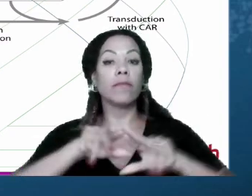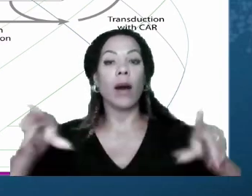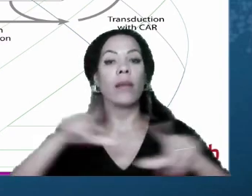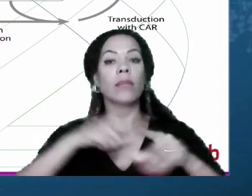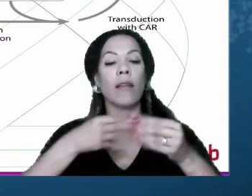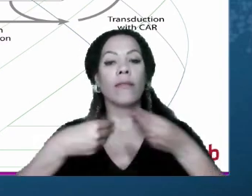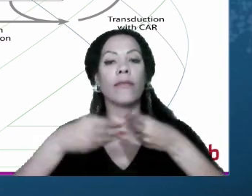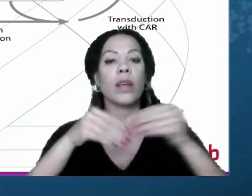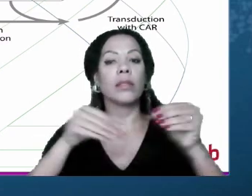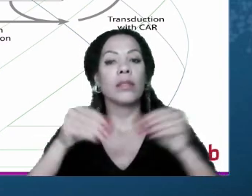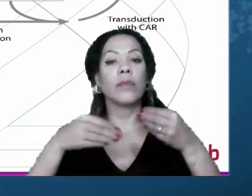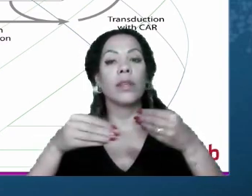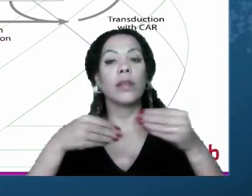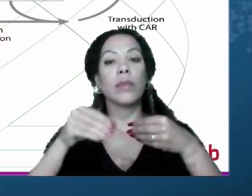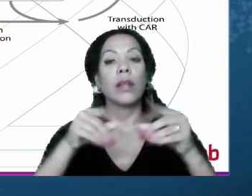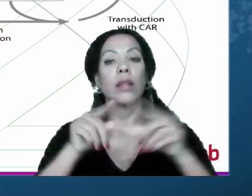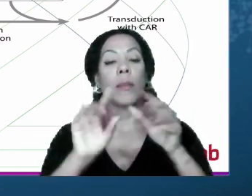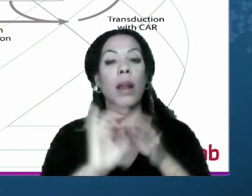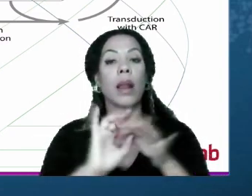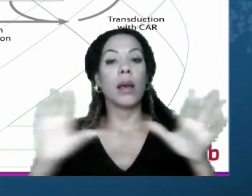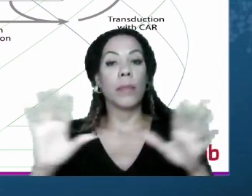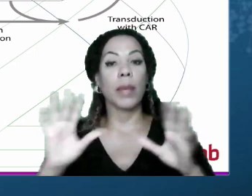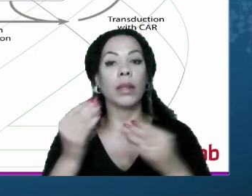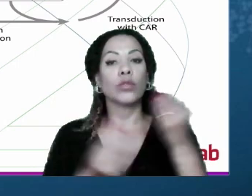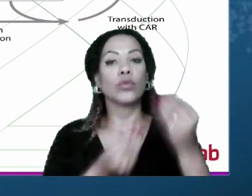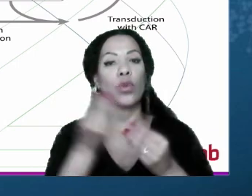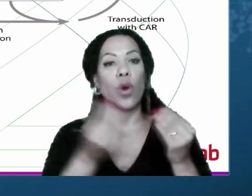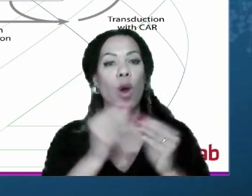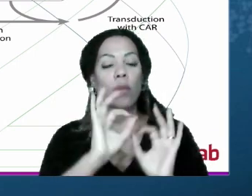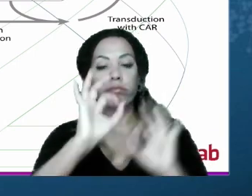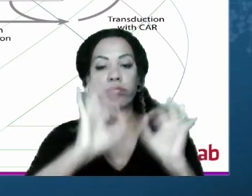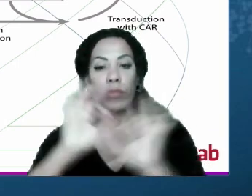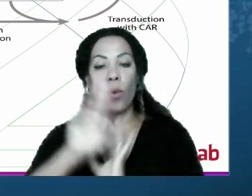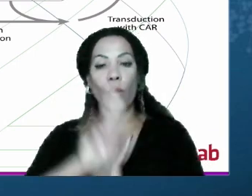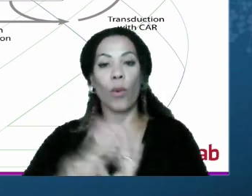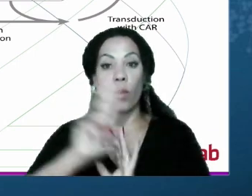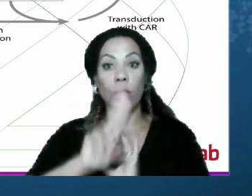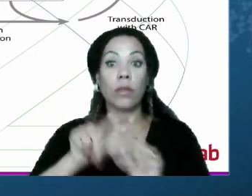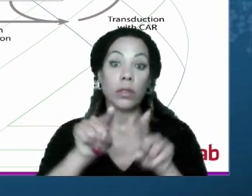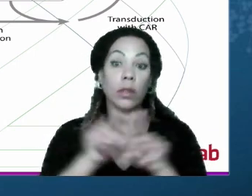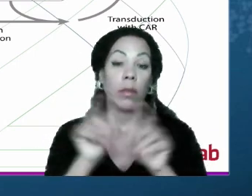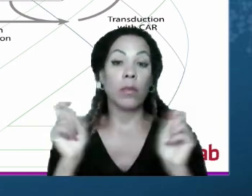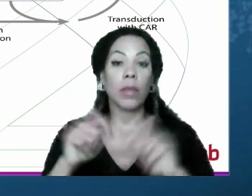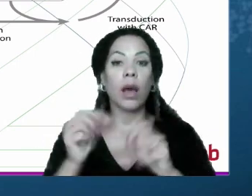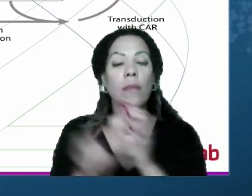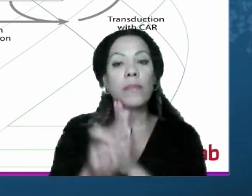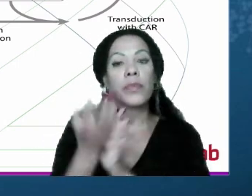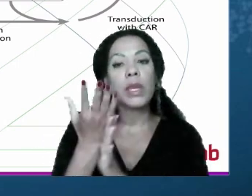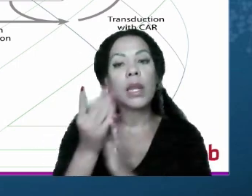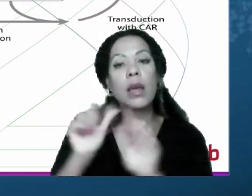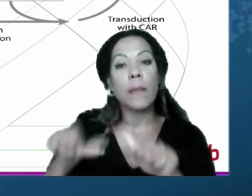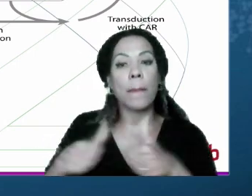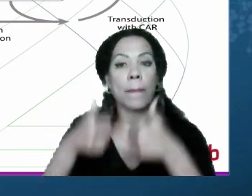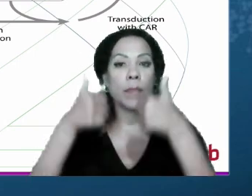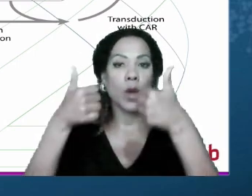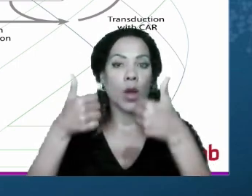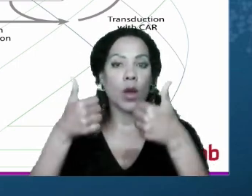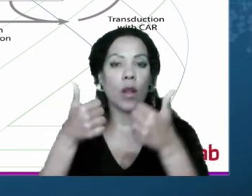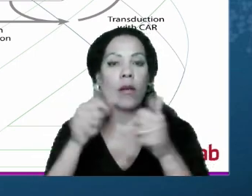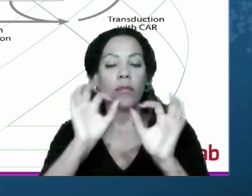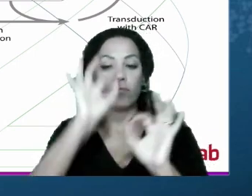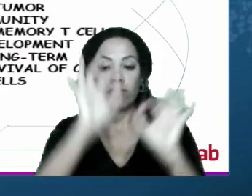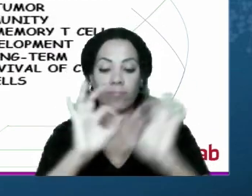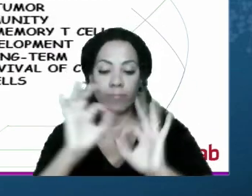e flexibilidade de operar e aplicar. E você pode desenvolver também melhorias no desenho,